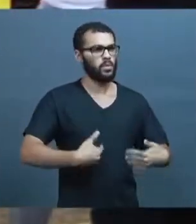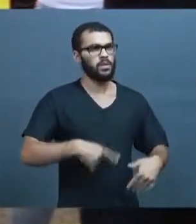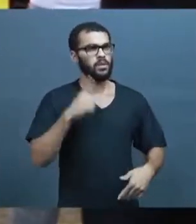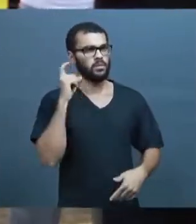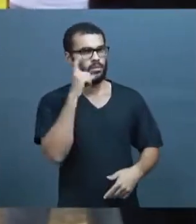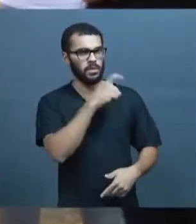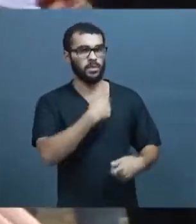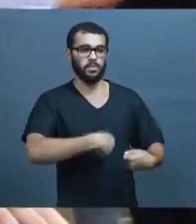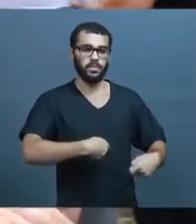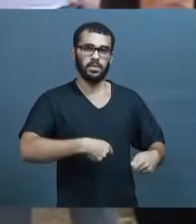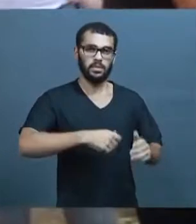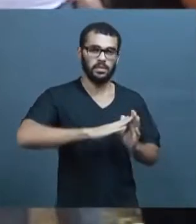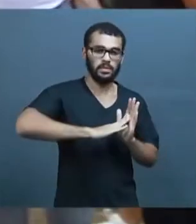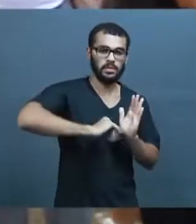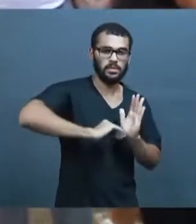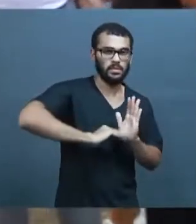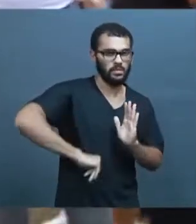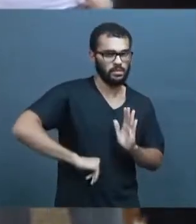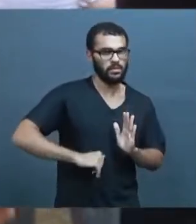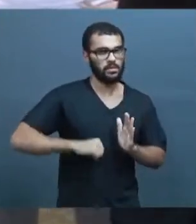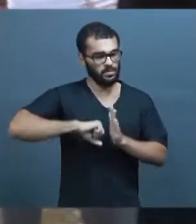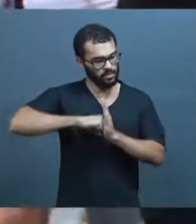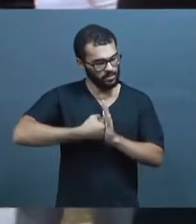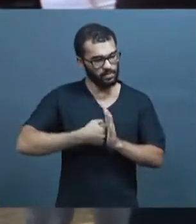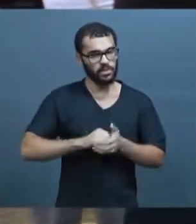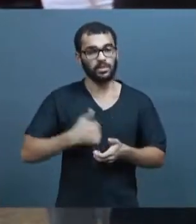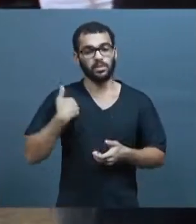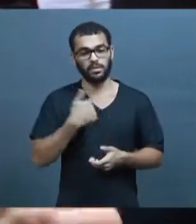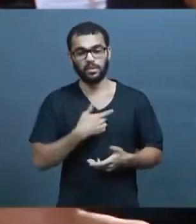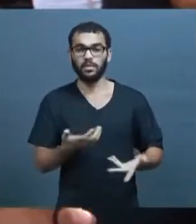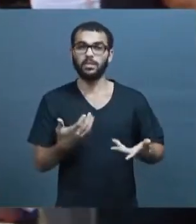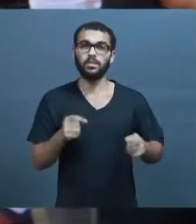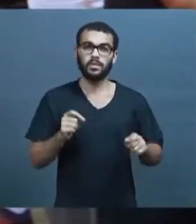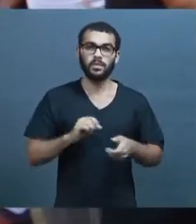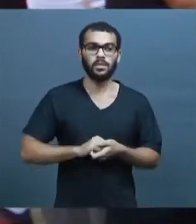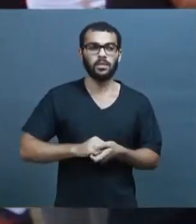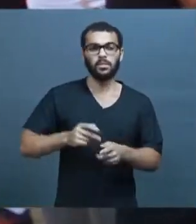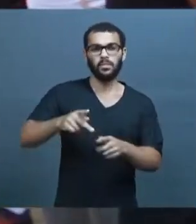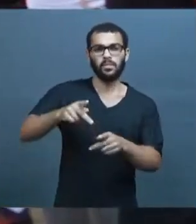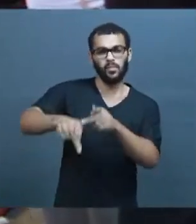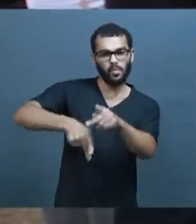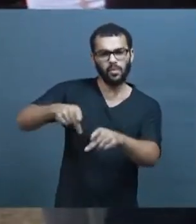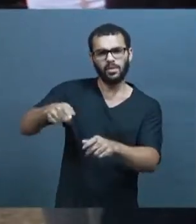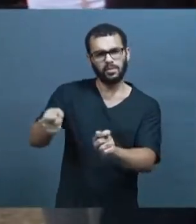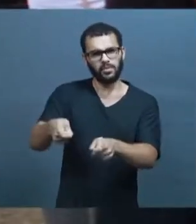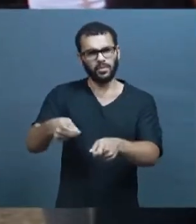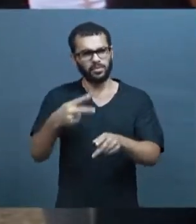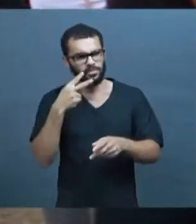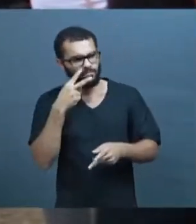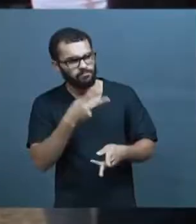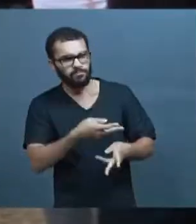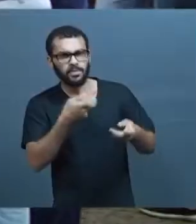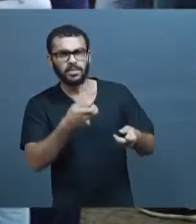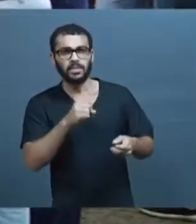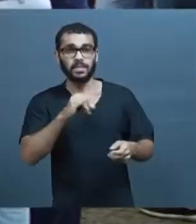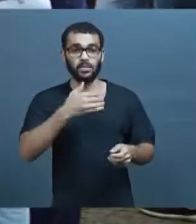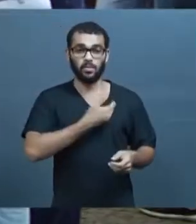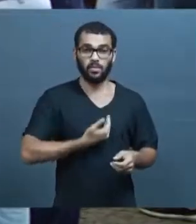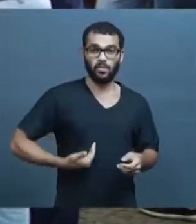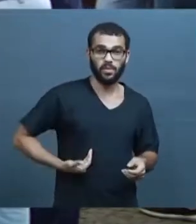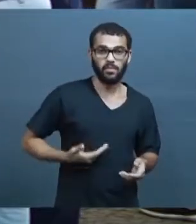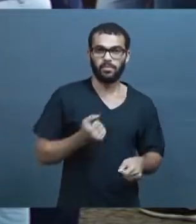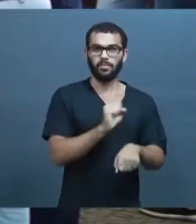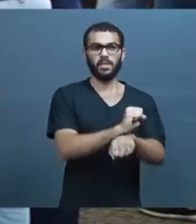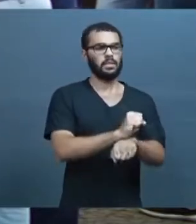sejam suspensos. Então, a gente espera sensibilizar a população e que esse governo não tenha esses cortes na educação pública brasileira. Essa